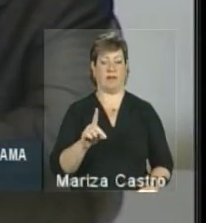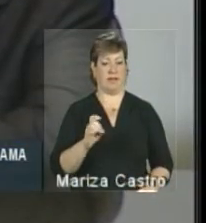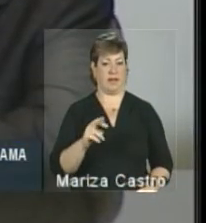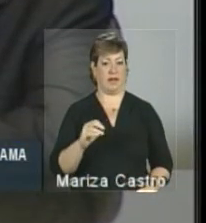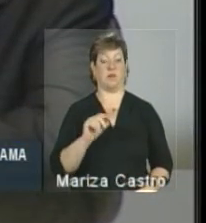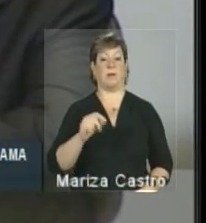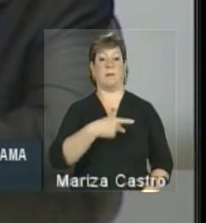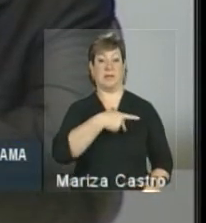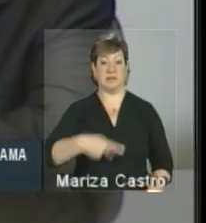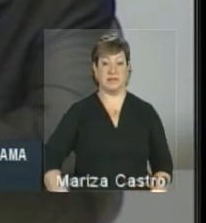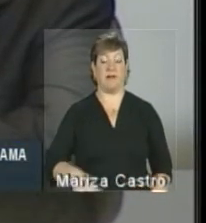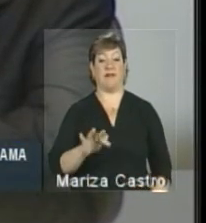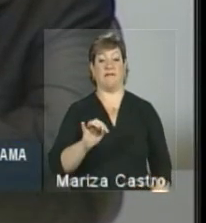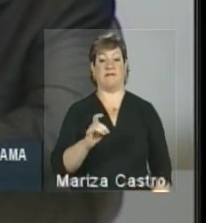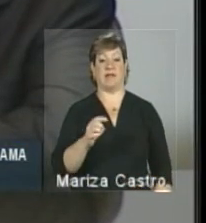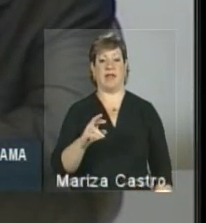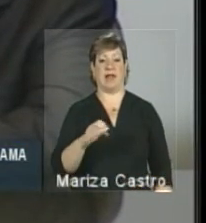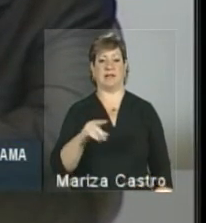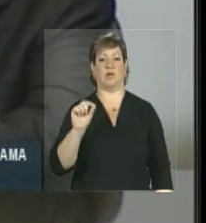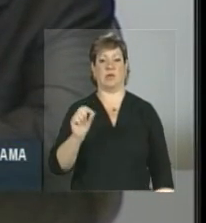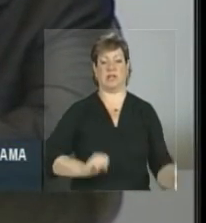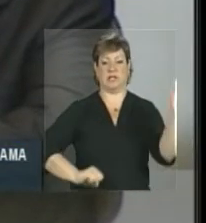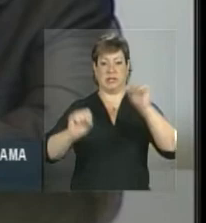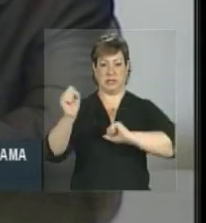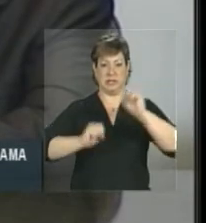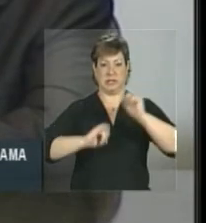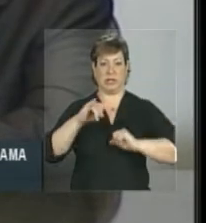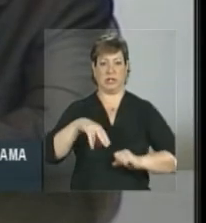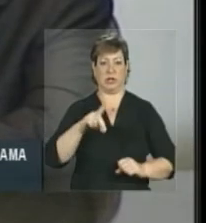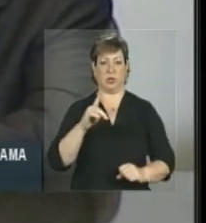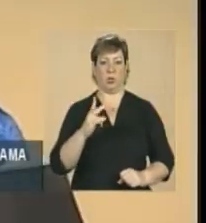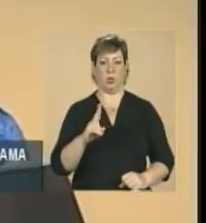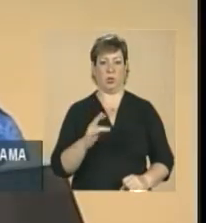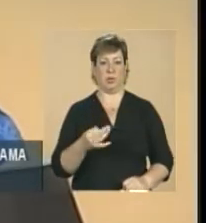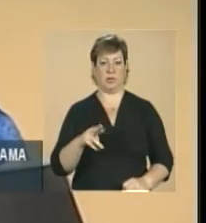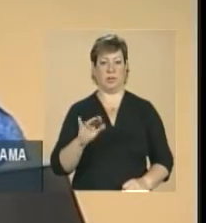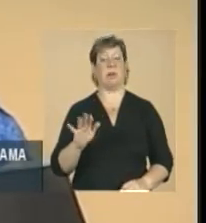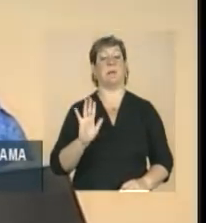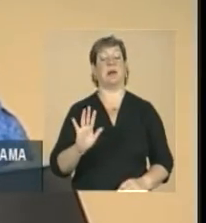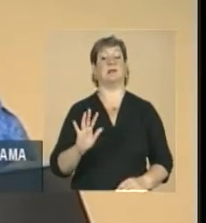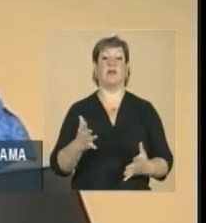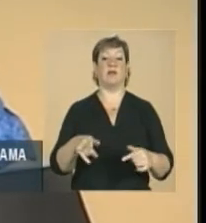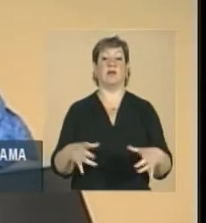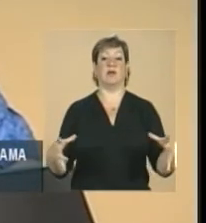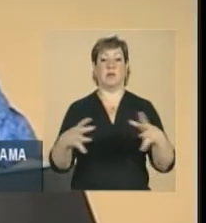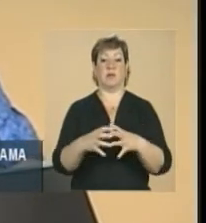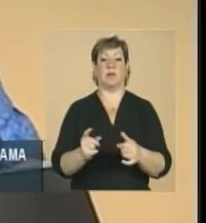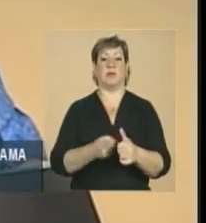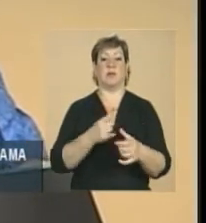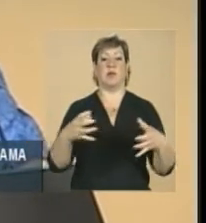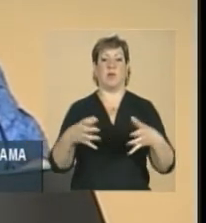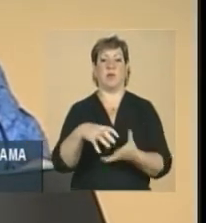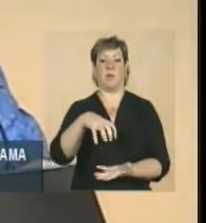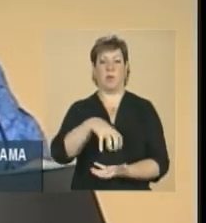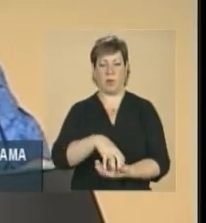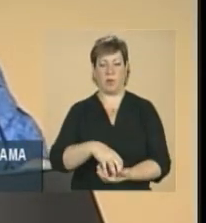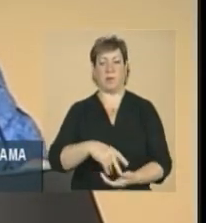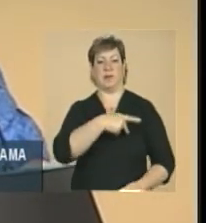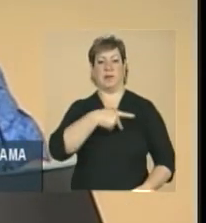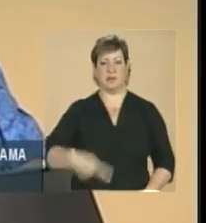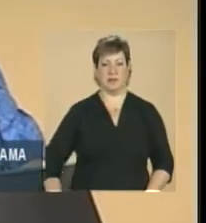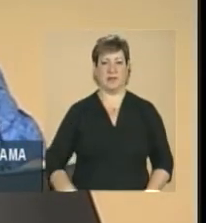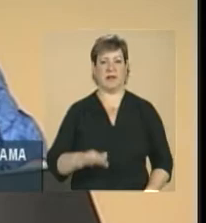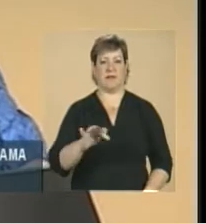presidentes de federação de indústria, mas talvez seja a primeira leva de presidentes de federação que também serão